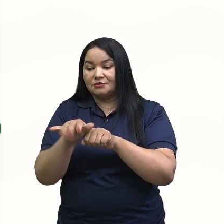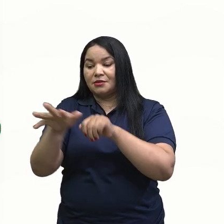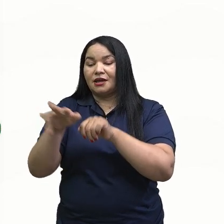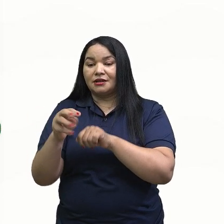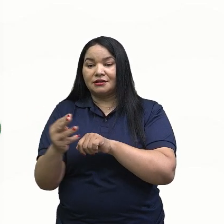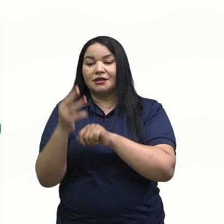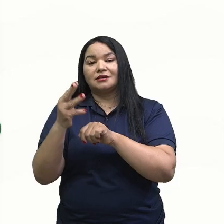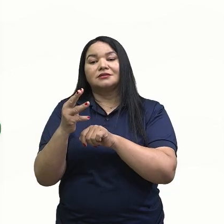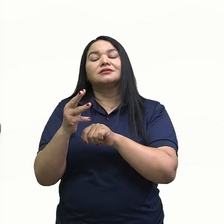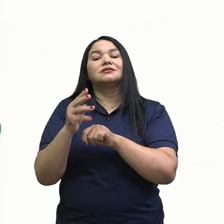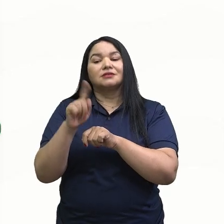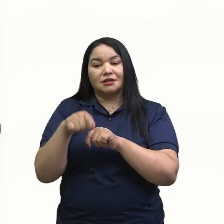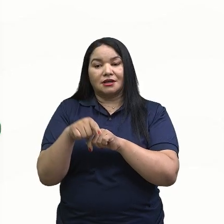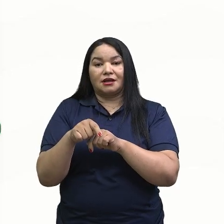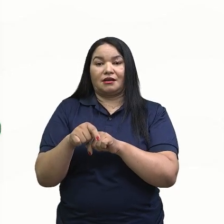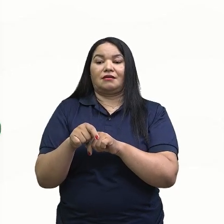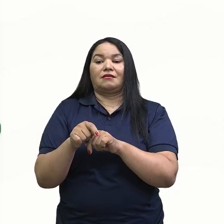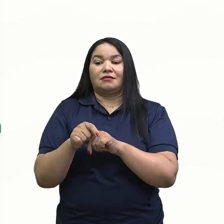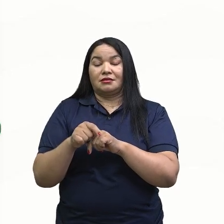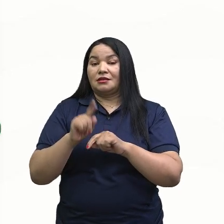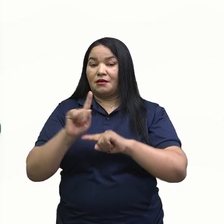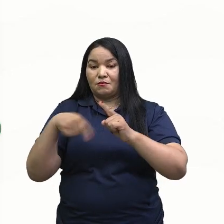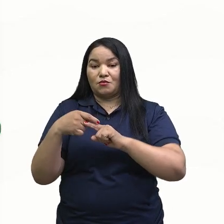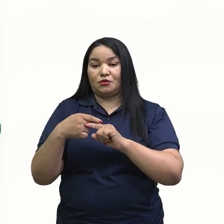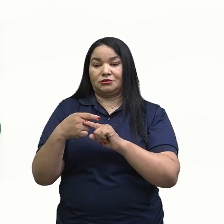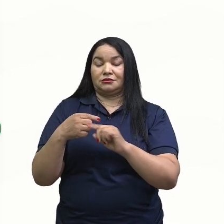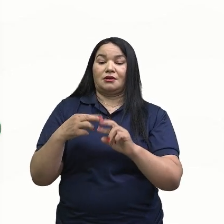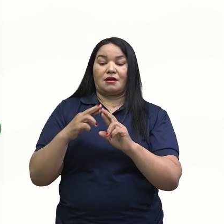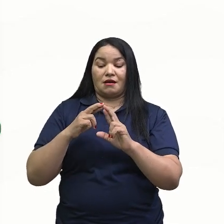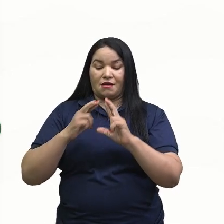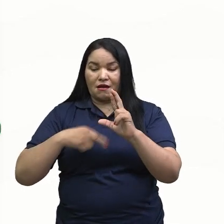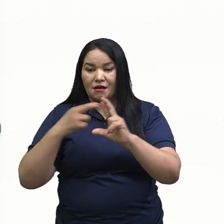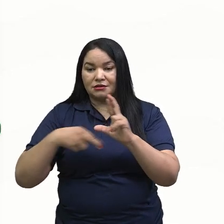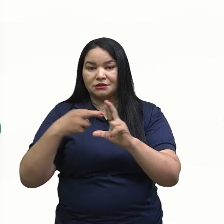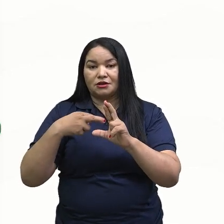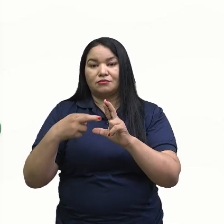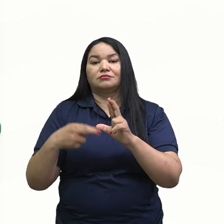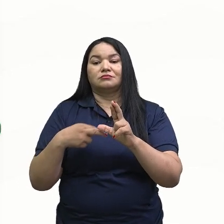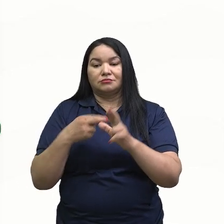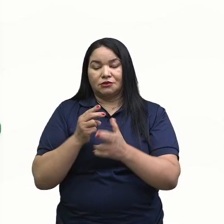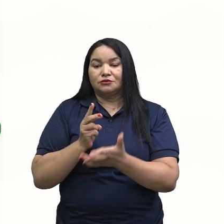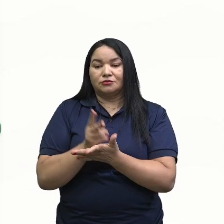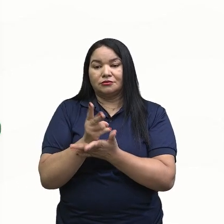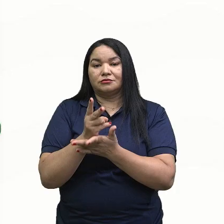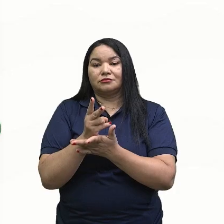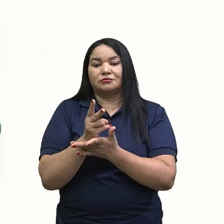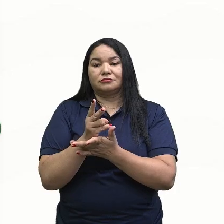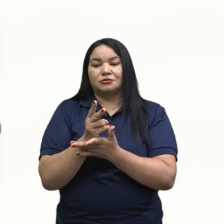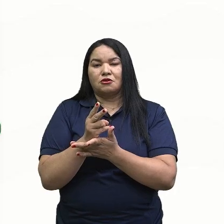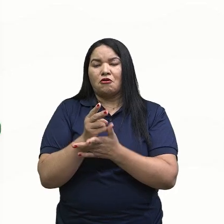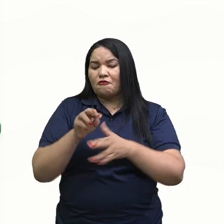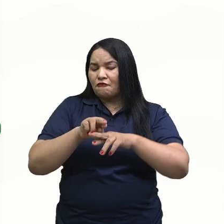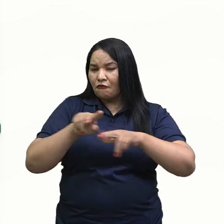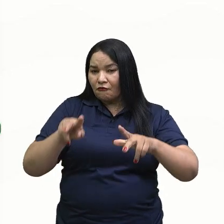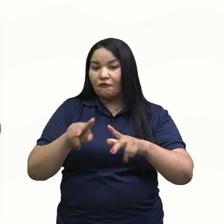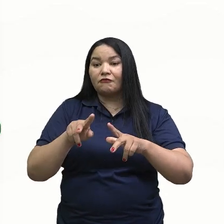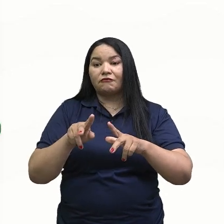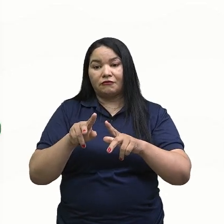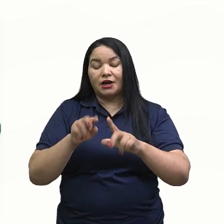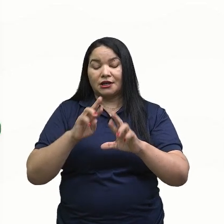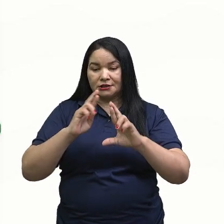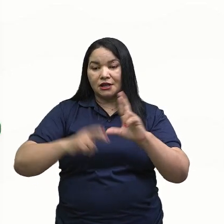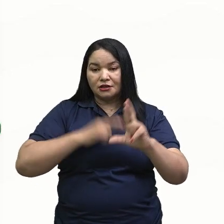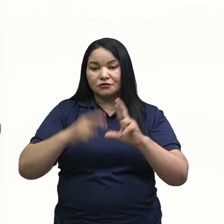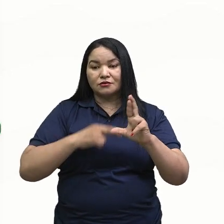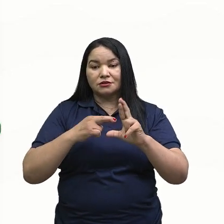temos uma reação em cadeia, tá? Então ocorrem várias dessas reações. E essa usina,